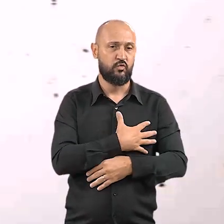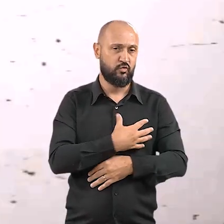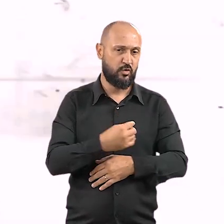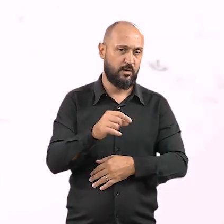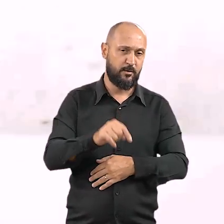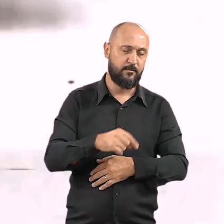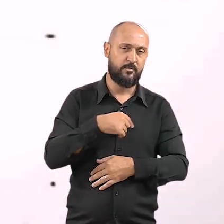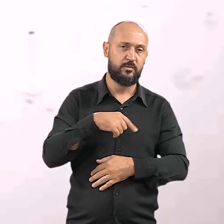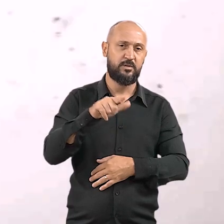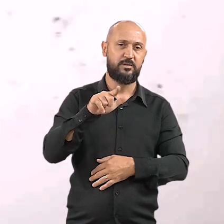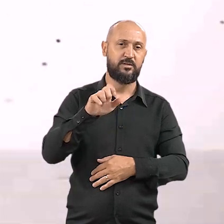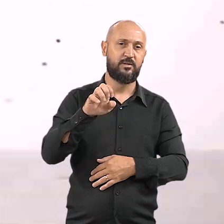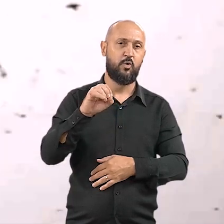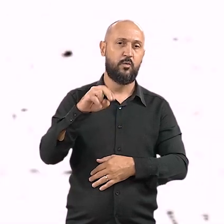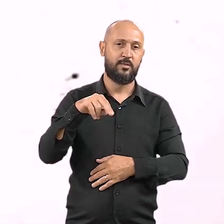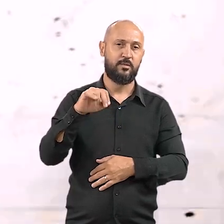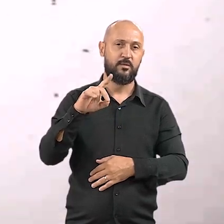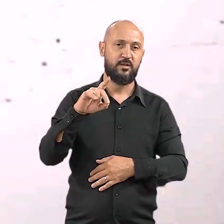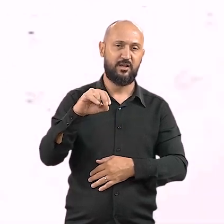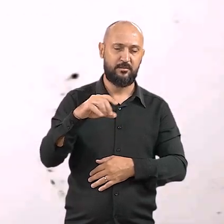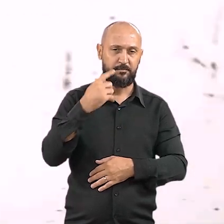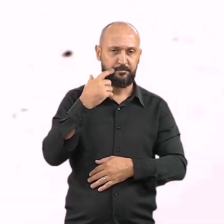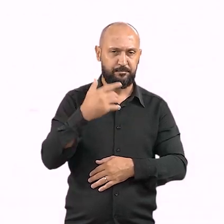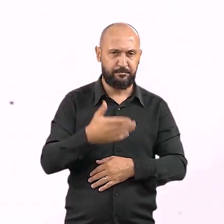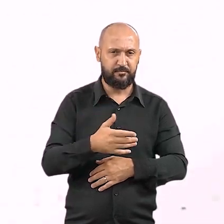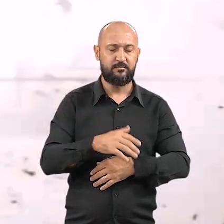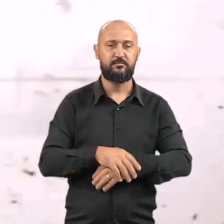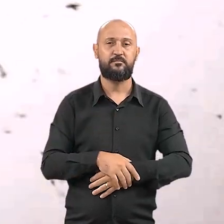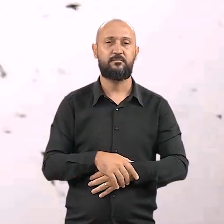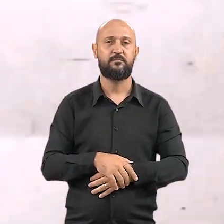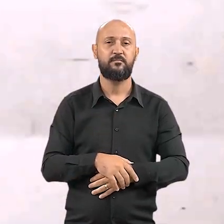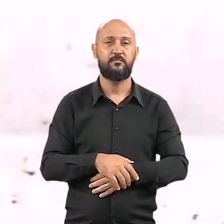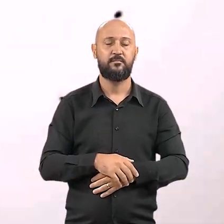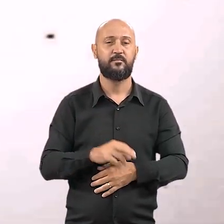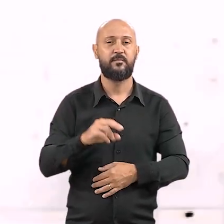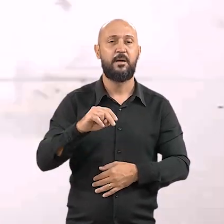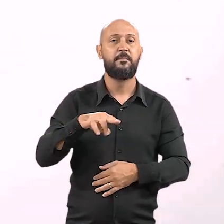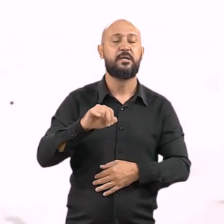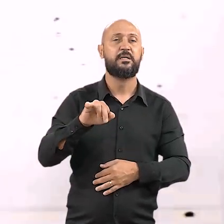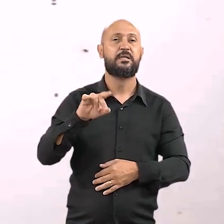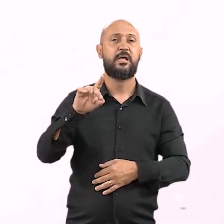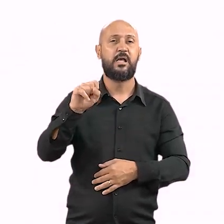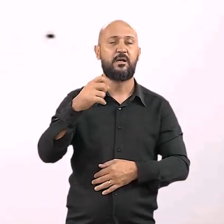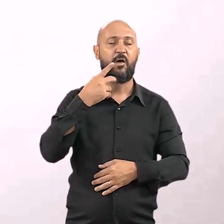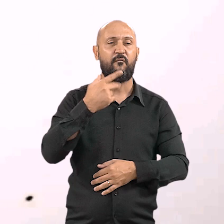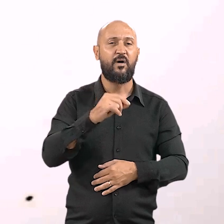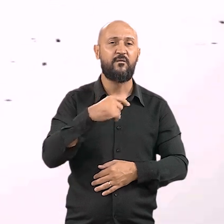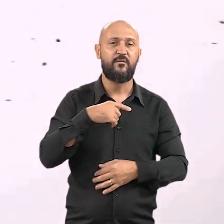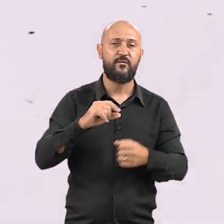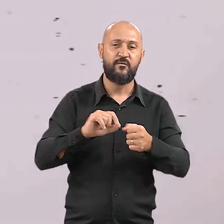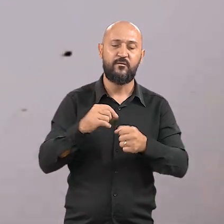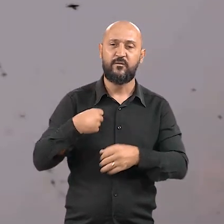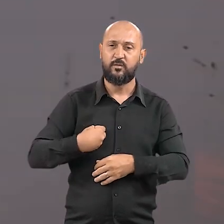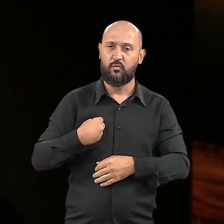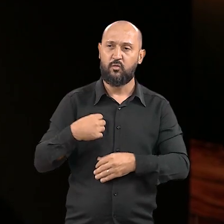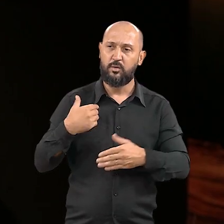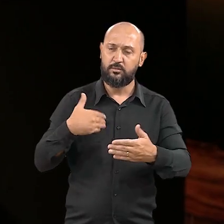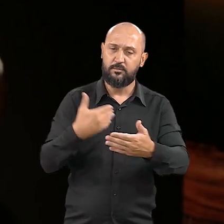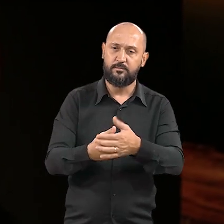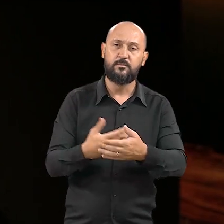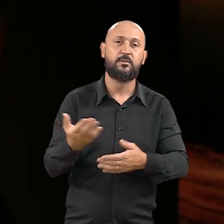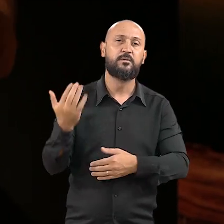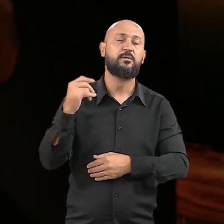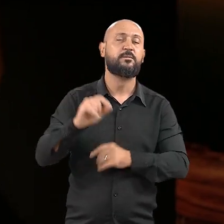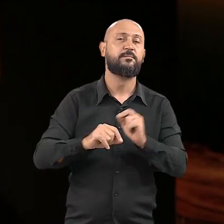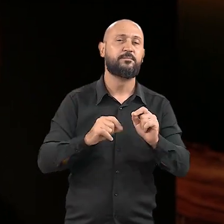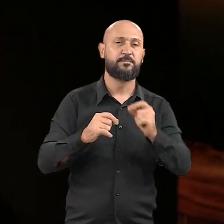os filhos dele, o Leonardo, o Luciano Saudoso agora, e a Mercedes, que encomendaram mesmo. Eu falei, vamos fazer em vida, que aí é tudo bom.